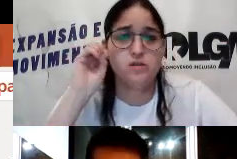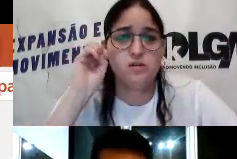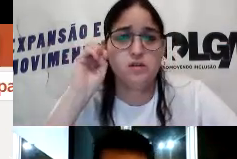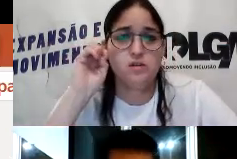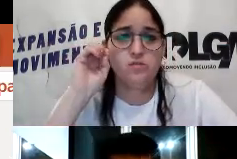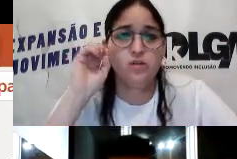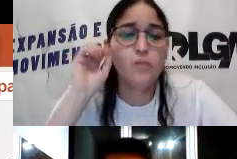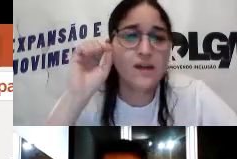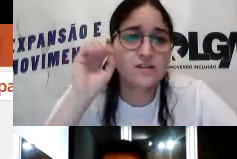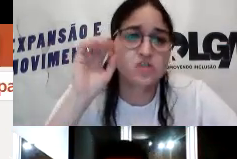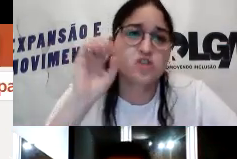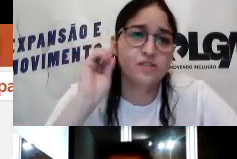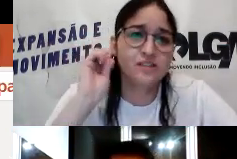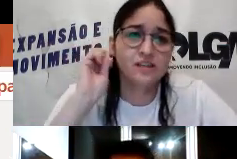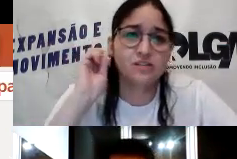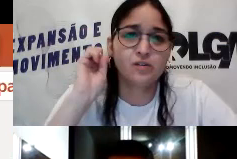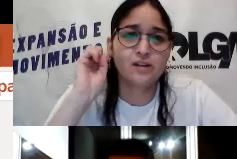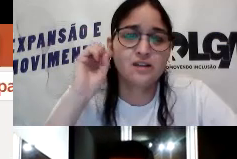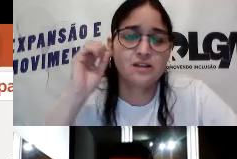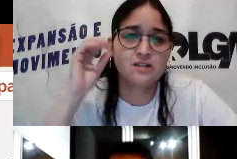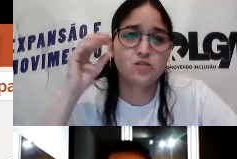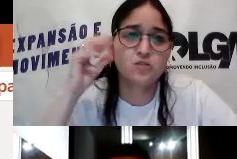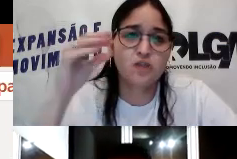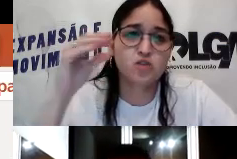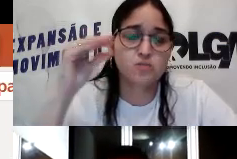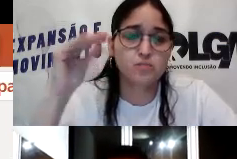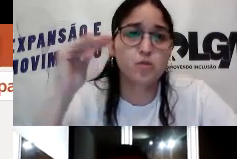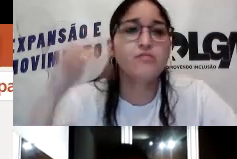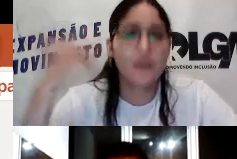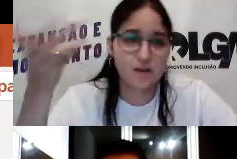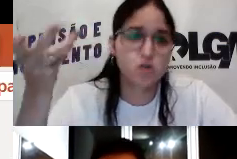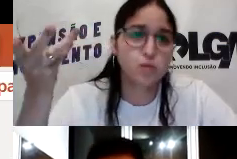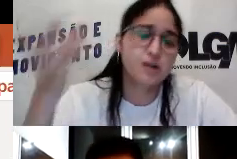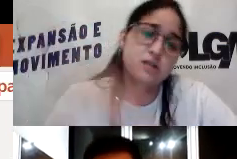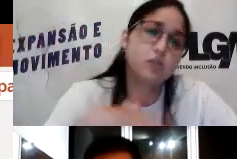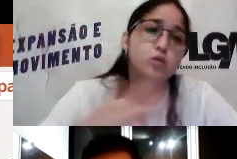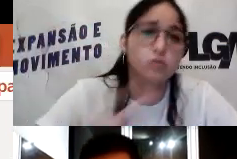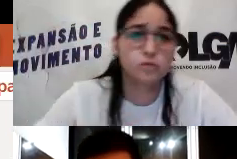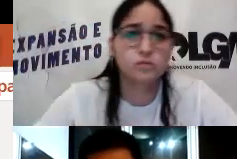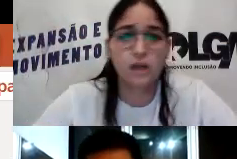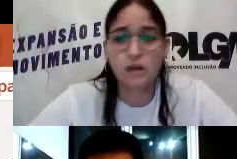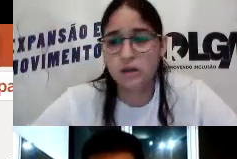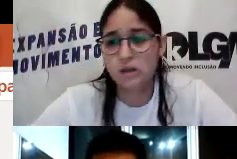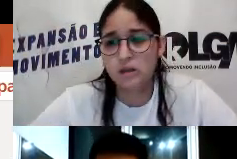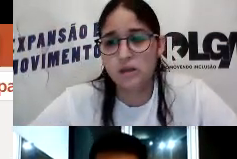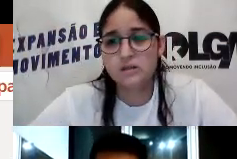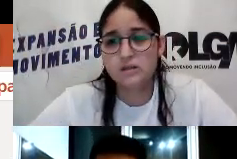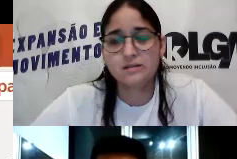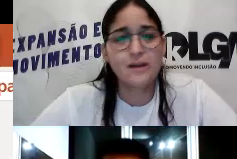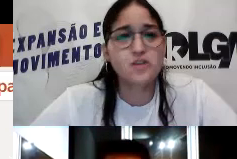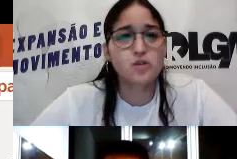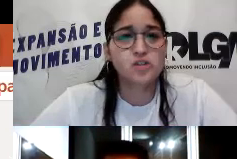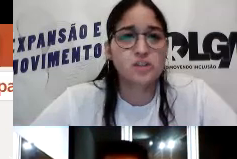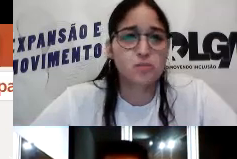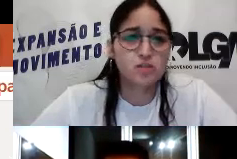uma. Quando deu 1 mês, a gente estava andando. Então, quer dizer, às vezes os médicos, por uma falha de comunicação, que todo mundo tem,